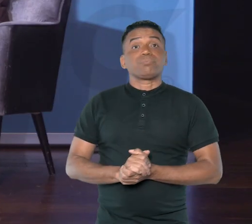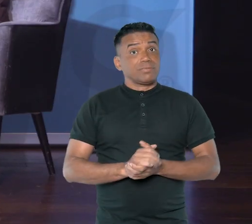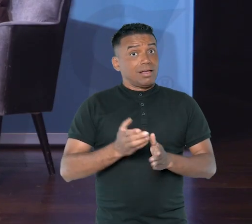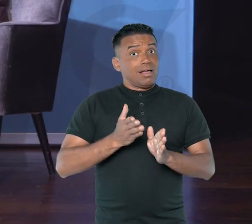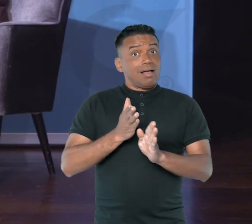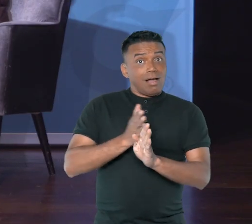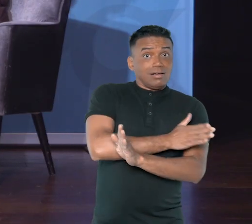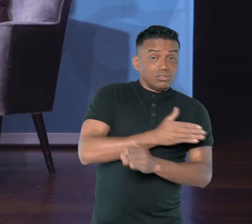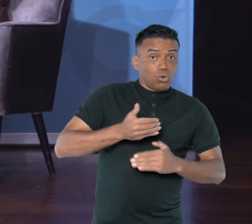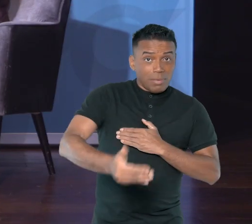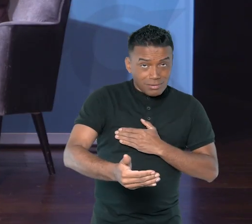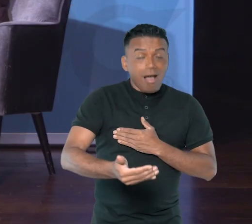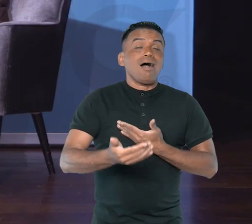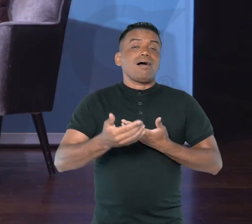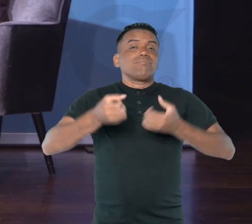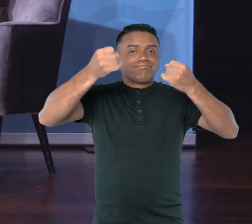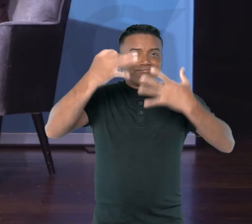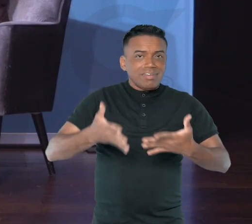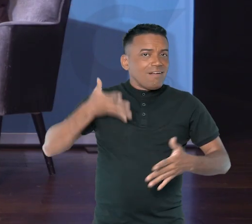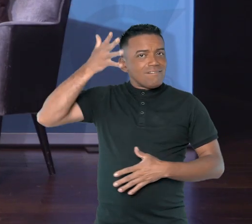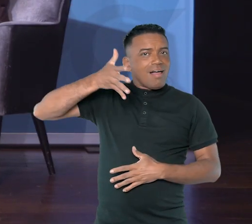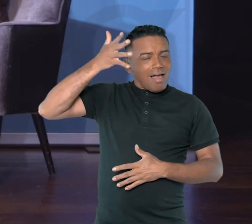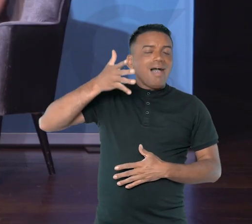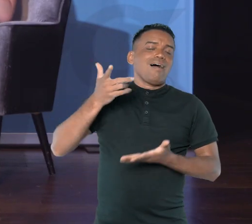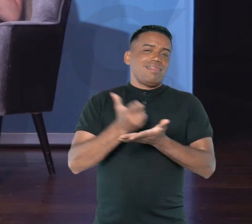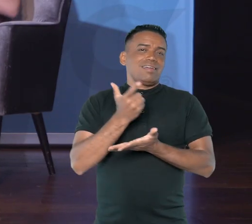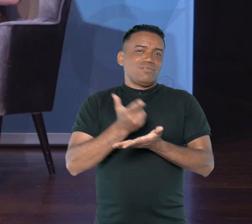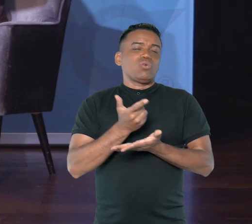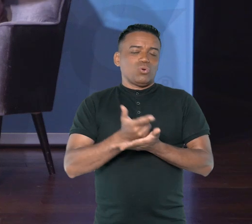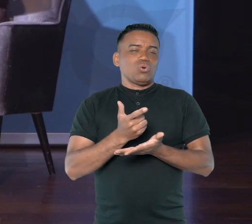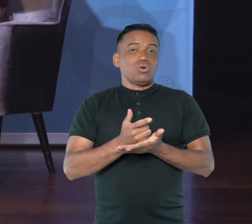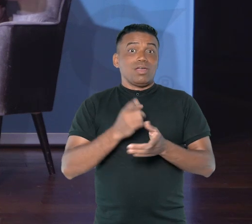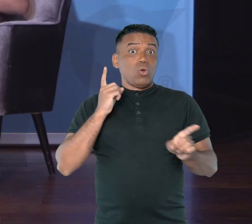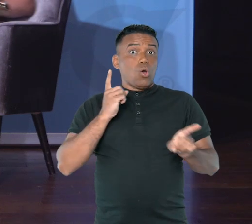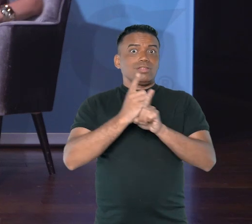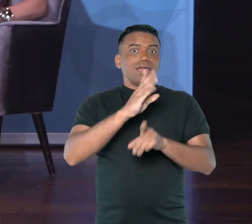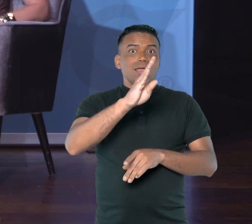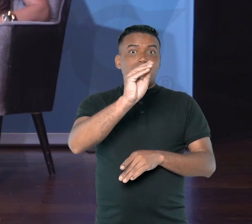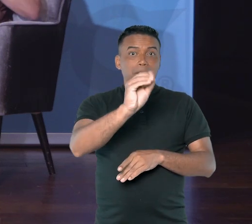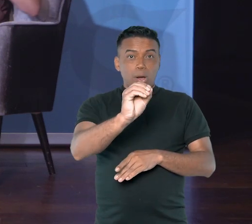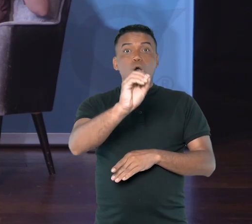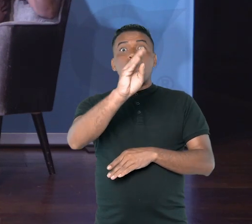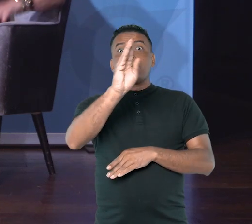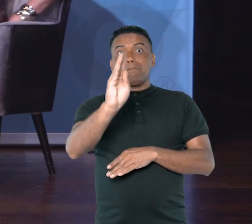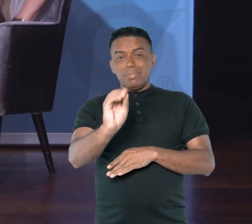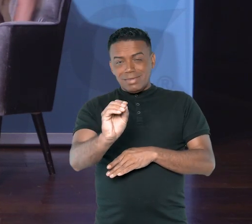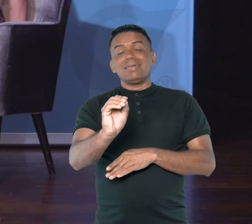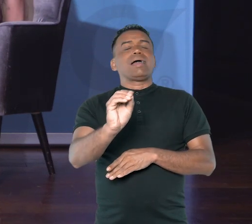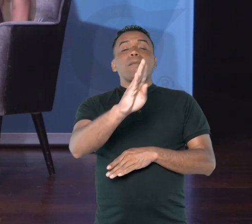aqui no livro, O Dia em que Encontrei Bob Dylan numa livraria. Tem que pegar um fôlego, né, para falar. O título é